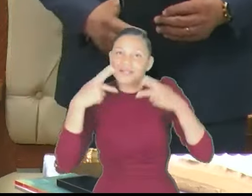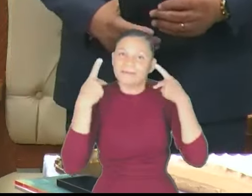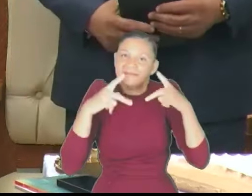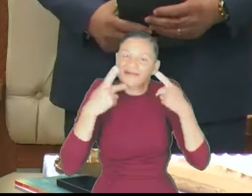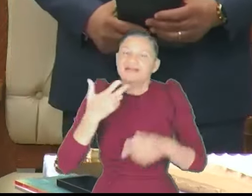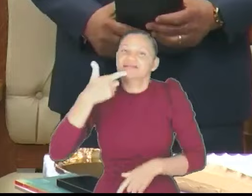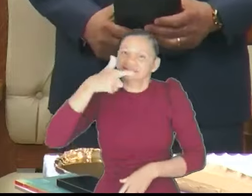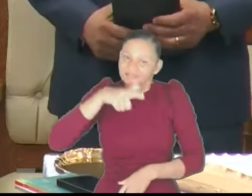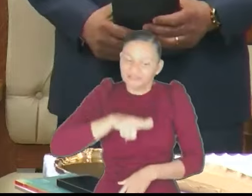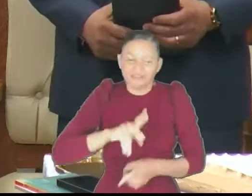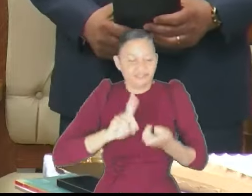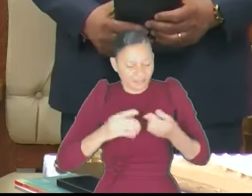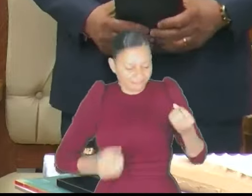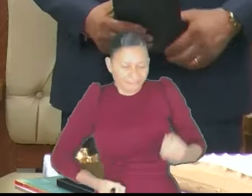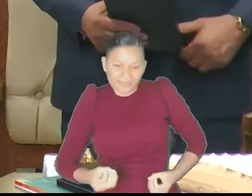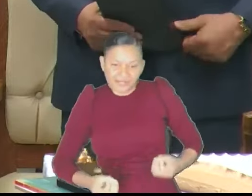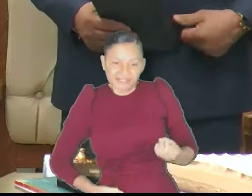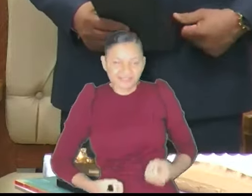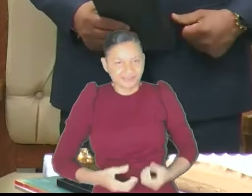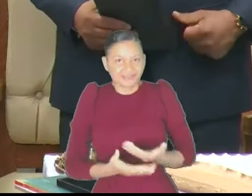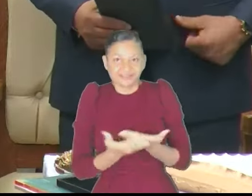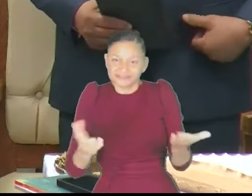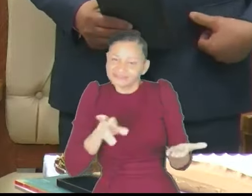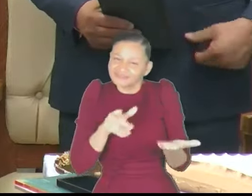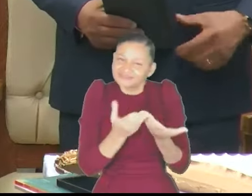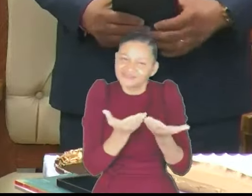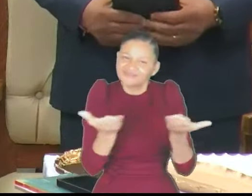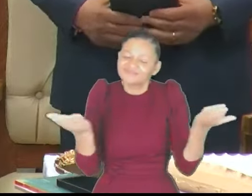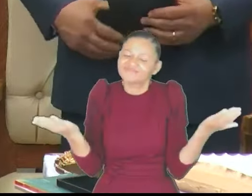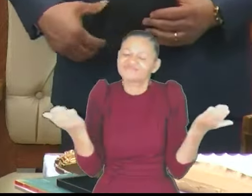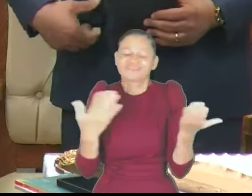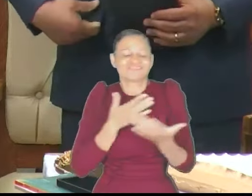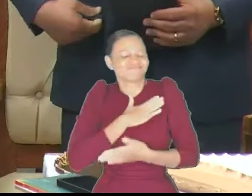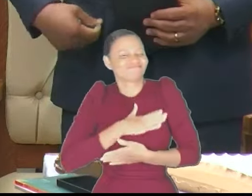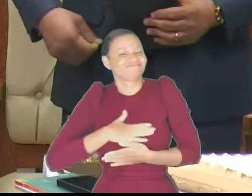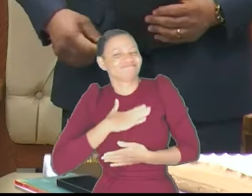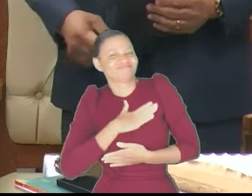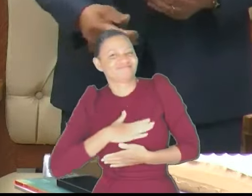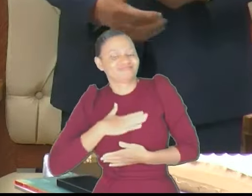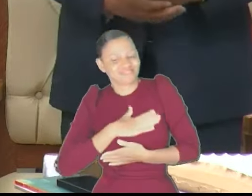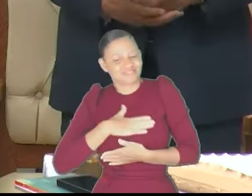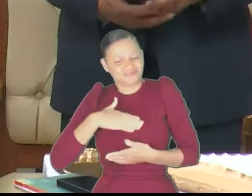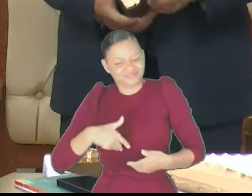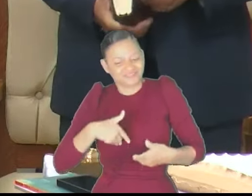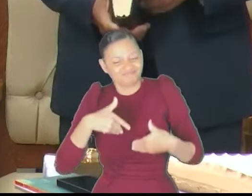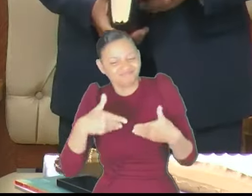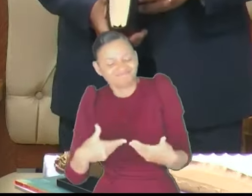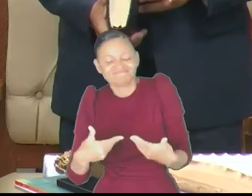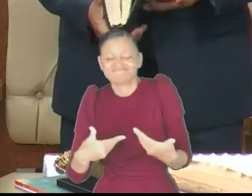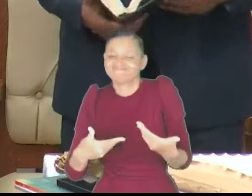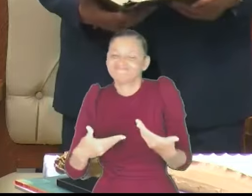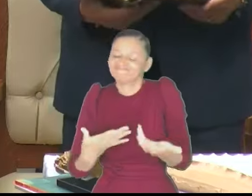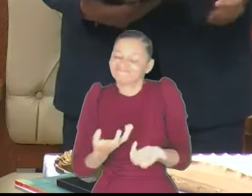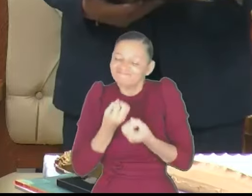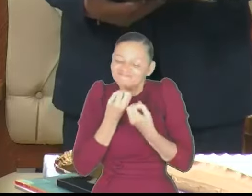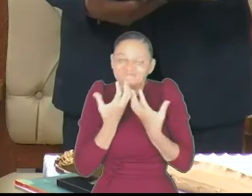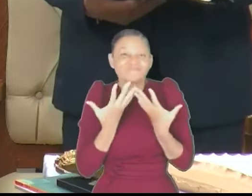Aos obreiros, aos nossos irmãos que de forma tão agradável sempre me recebe aqui em Maceió. É